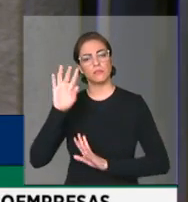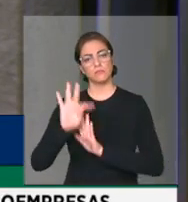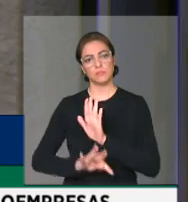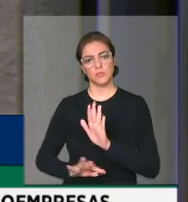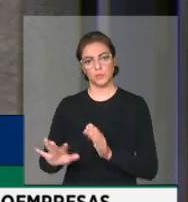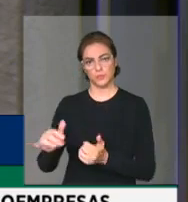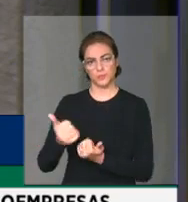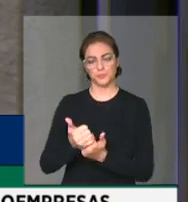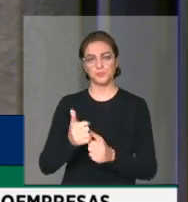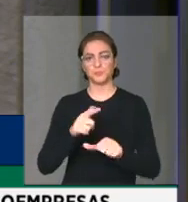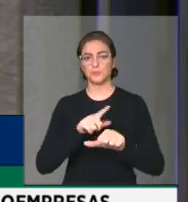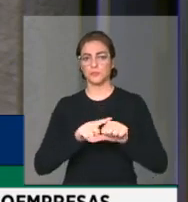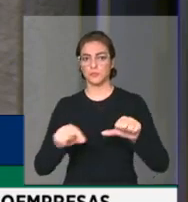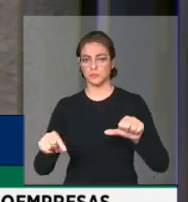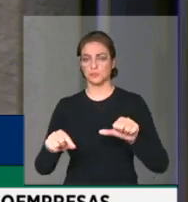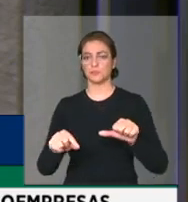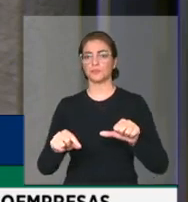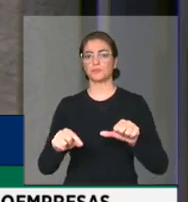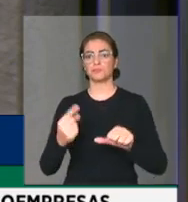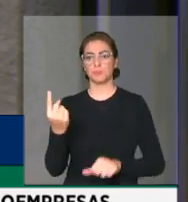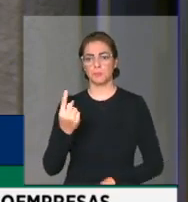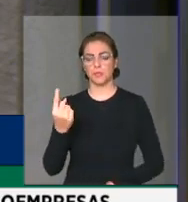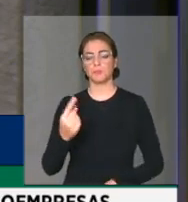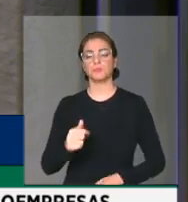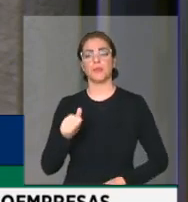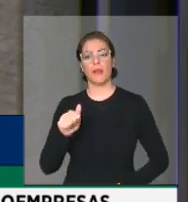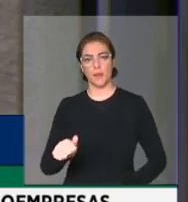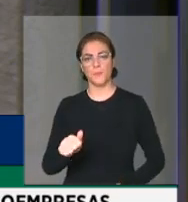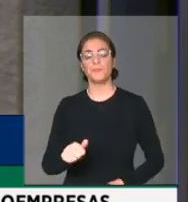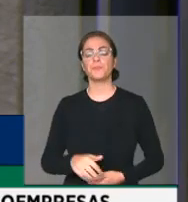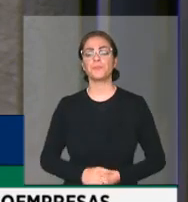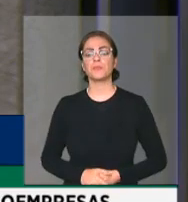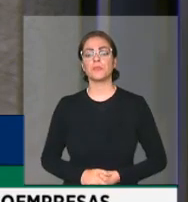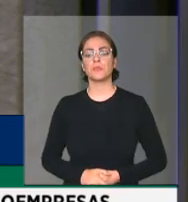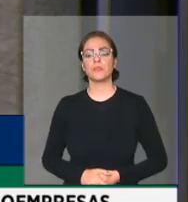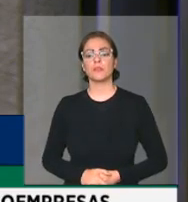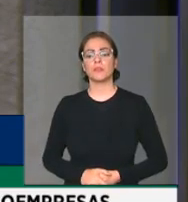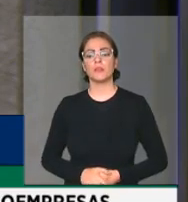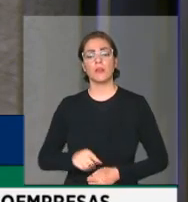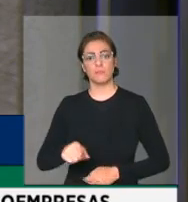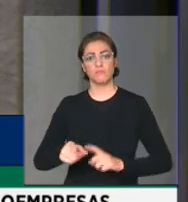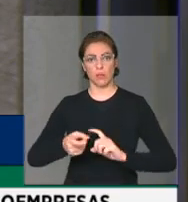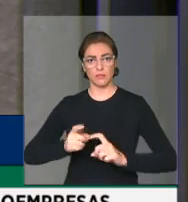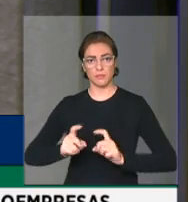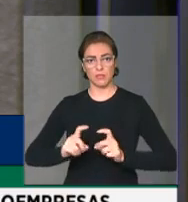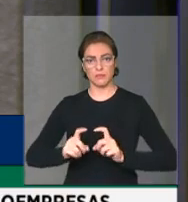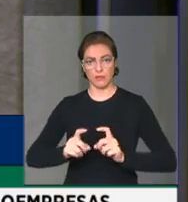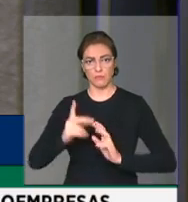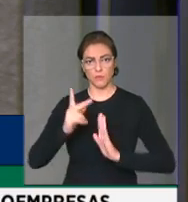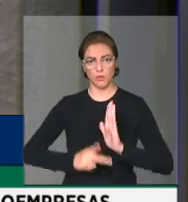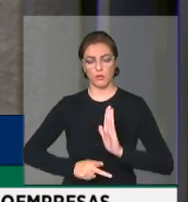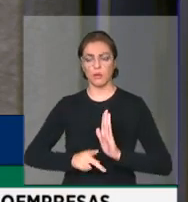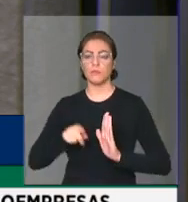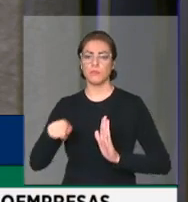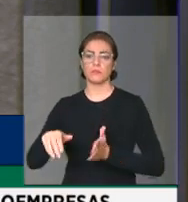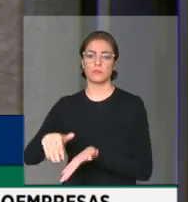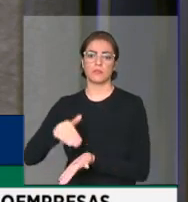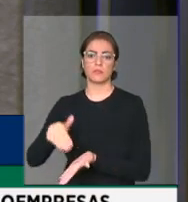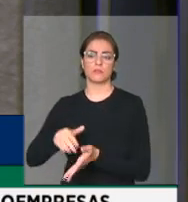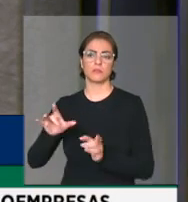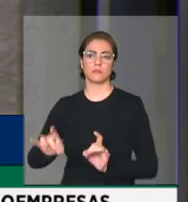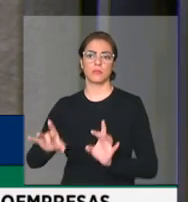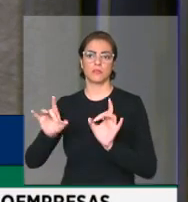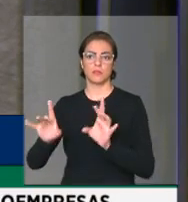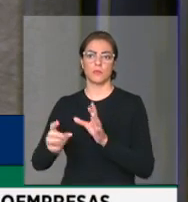Artigo 1º. Vinculamos a responsabilidade pela administração do programa à Secretaria Especial de